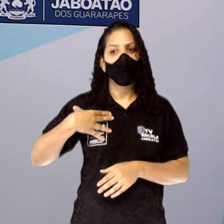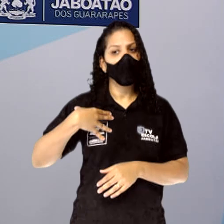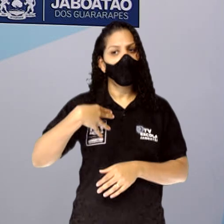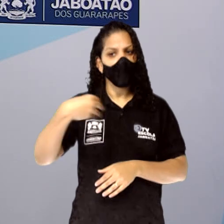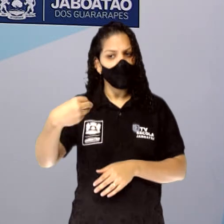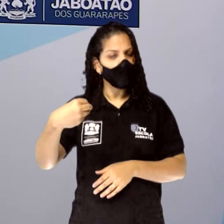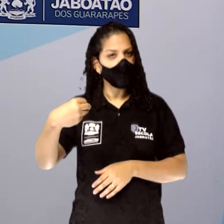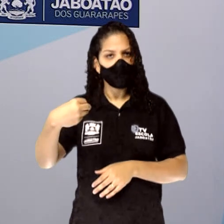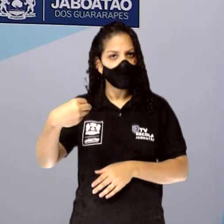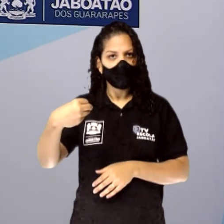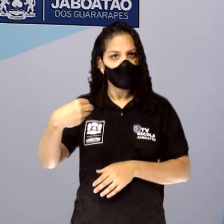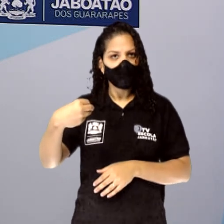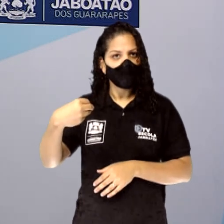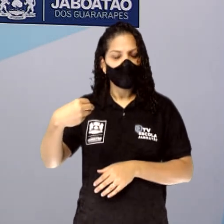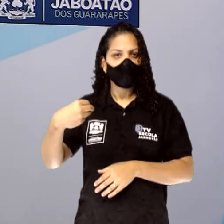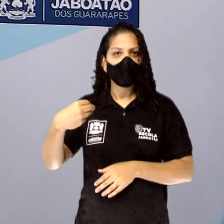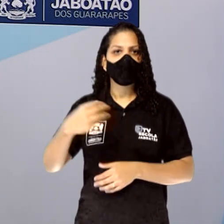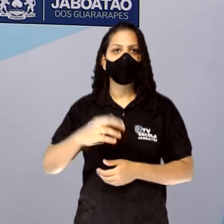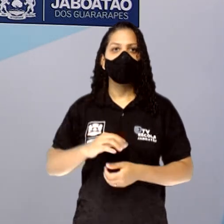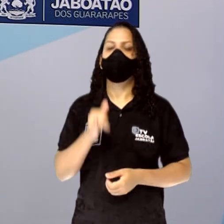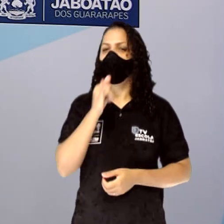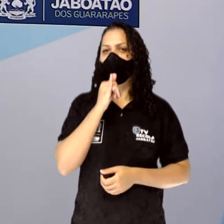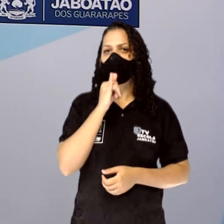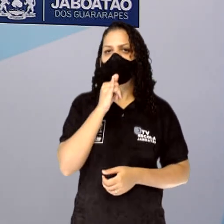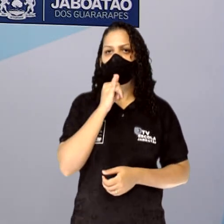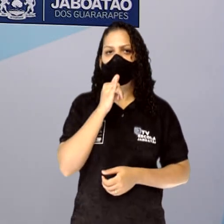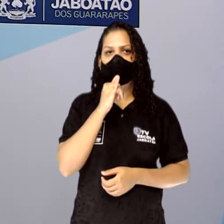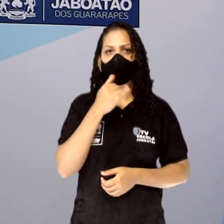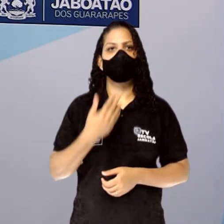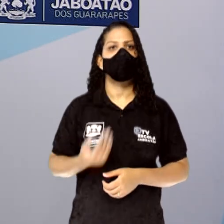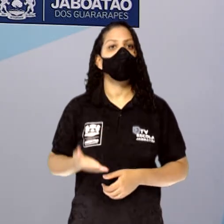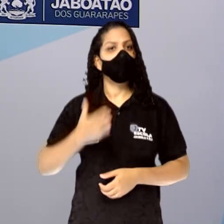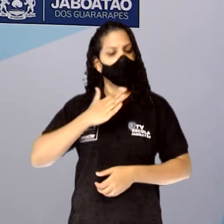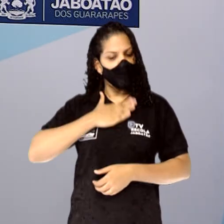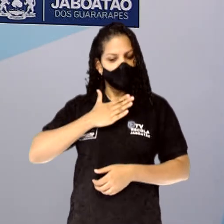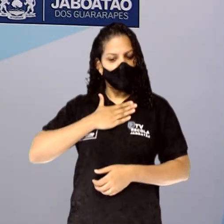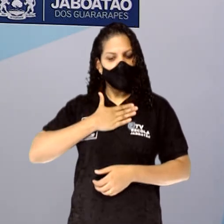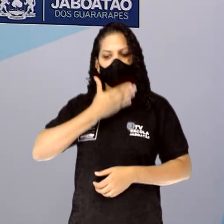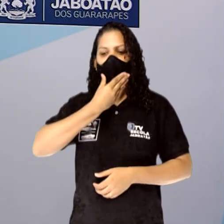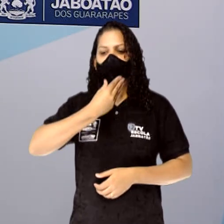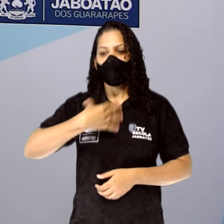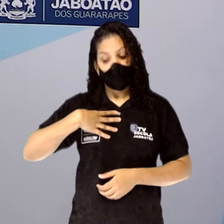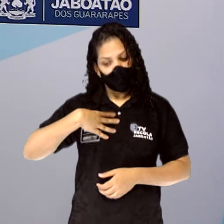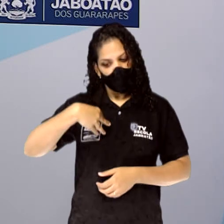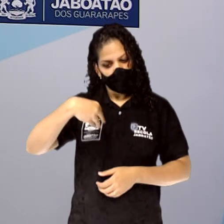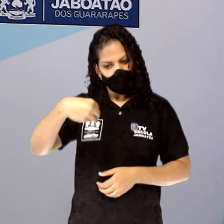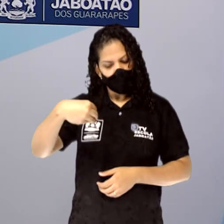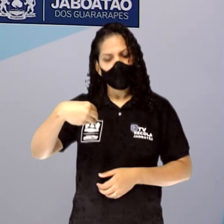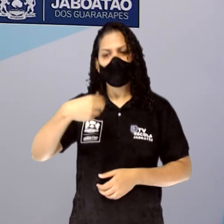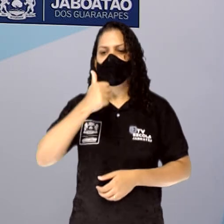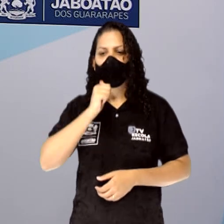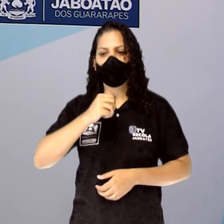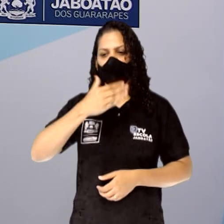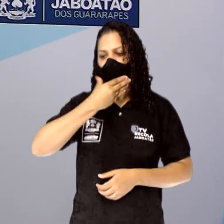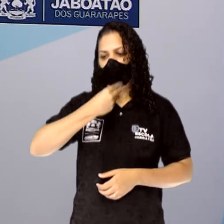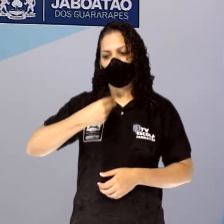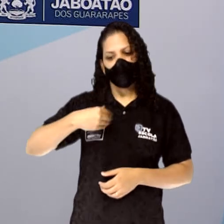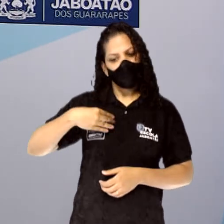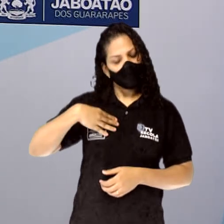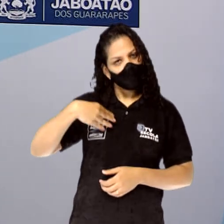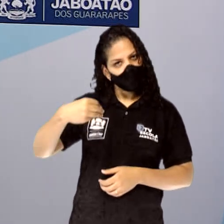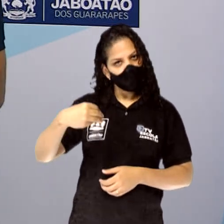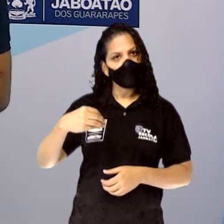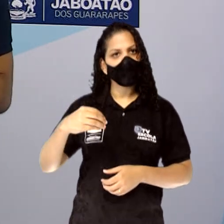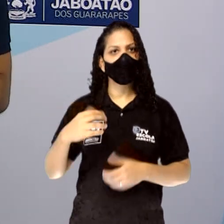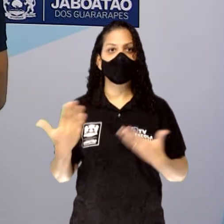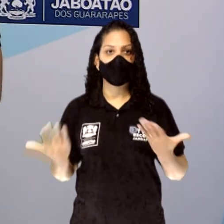também quer dizer filhos, quando, por exemplo, eu digo my kids, meus filhos. Vamos dar uma revisada